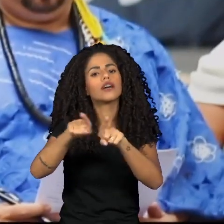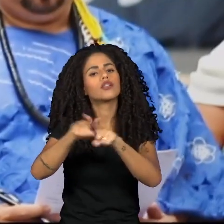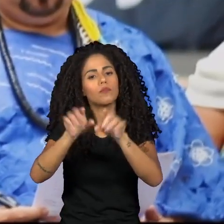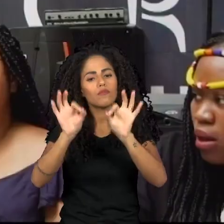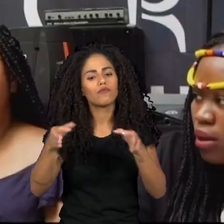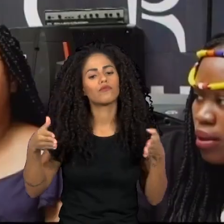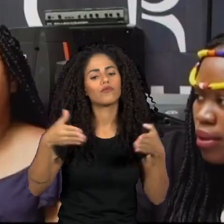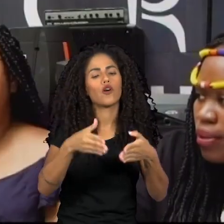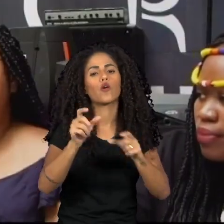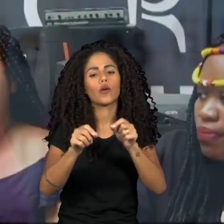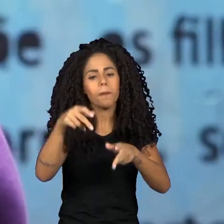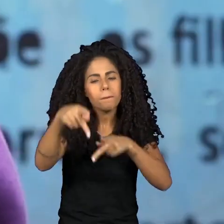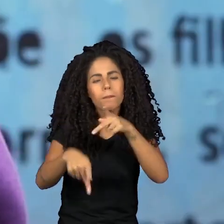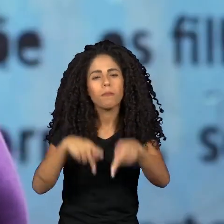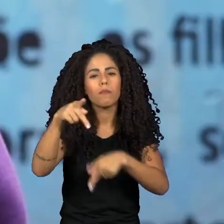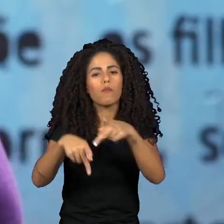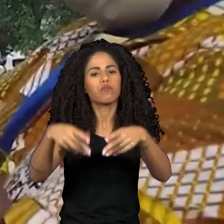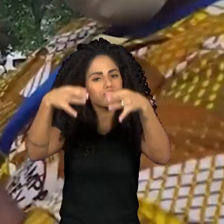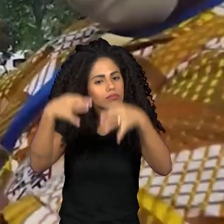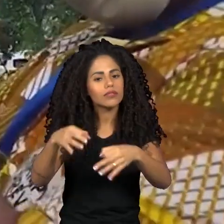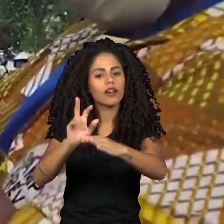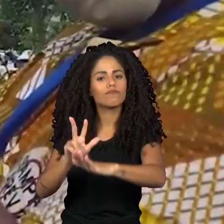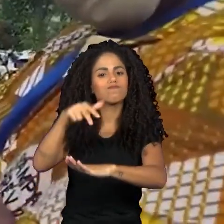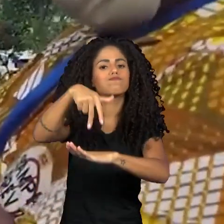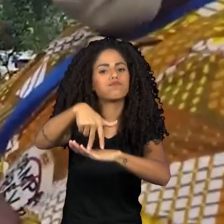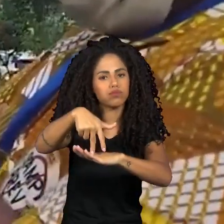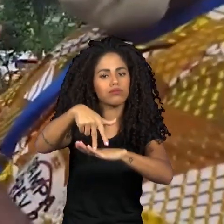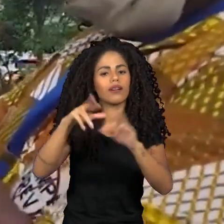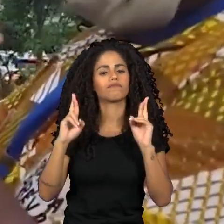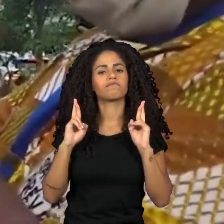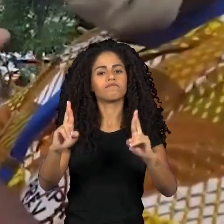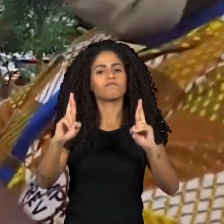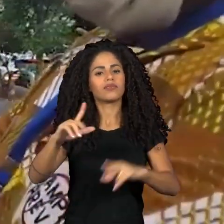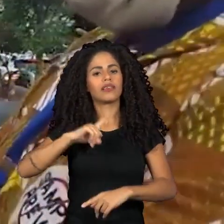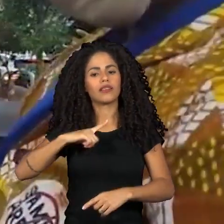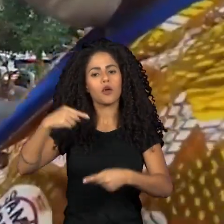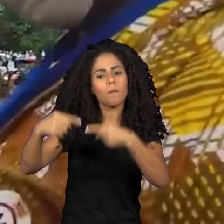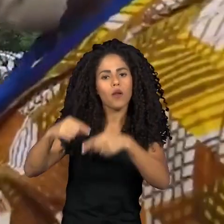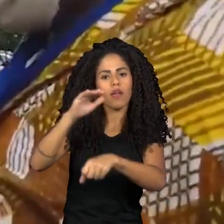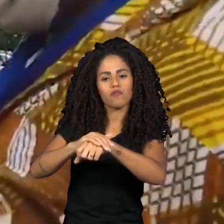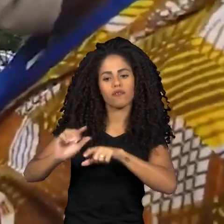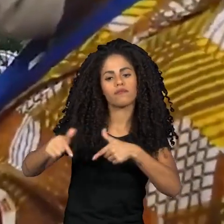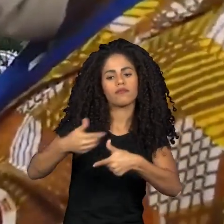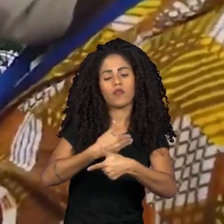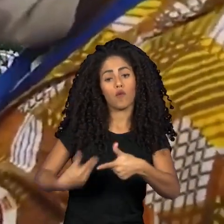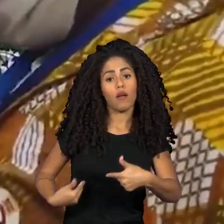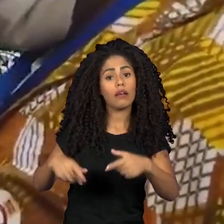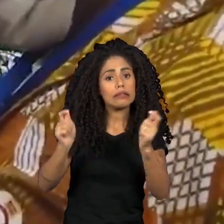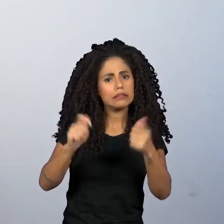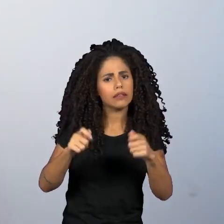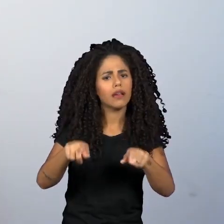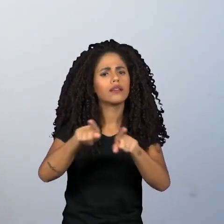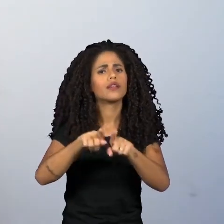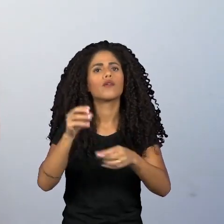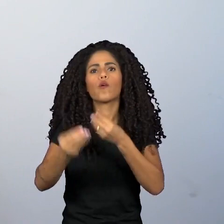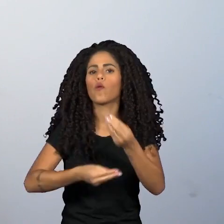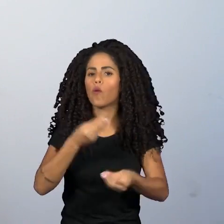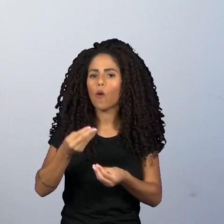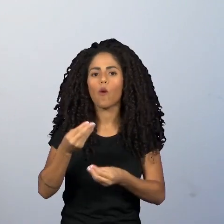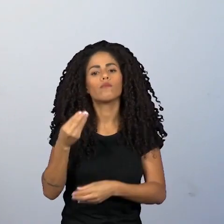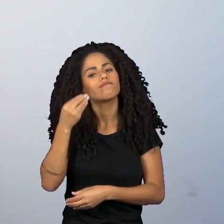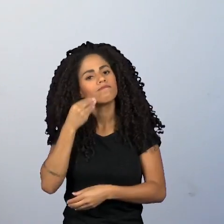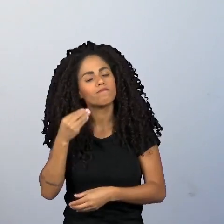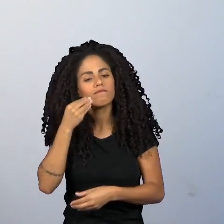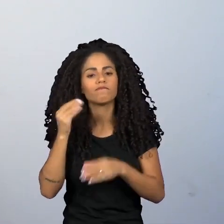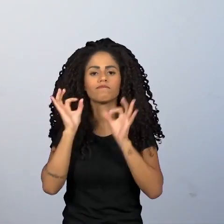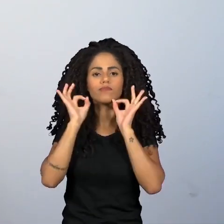nosso povo para um lugar que tenha esperança, política pública e que possa ser de fato e chegar mesmo nas